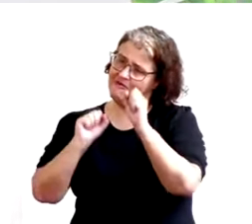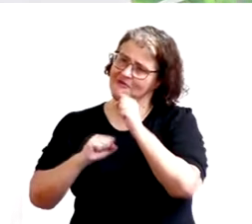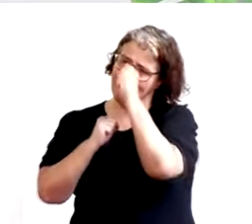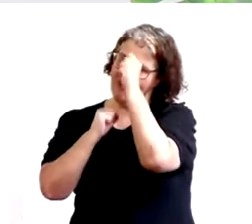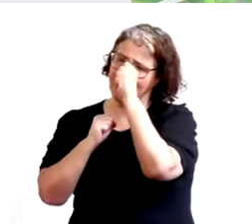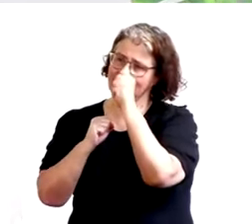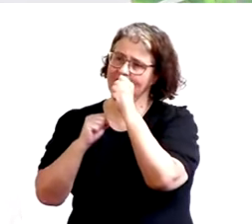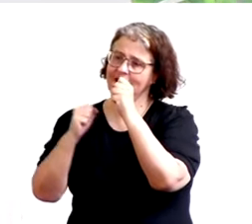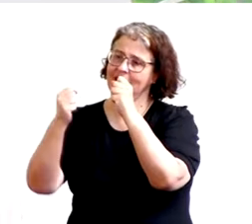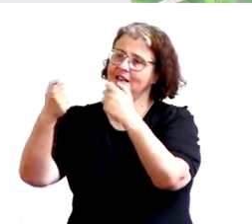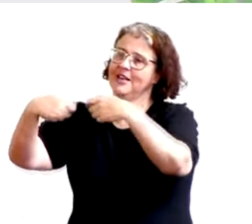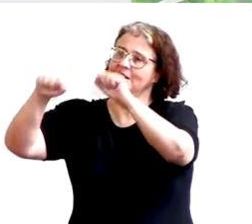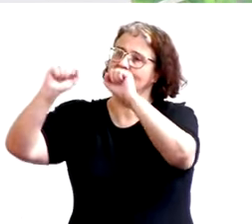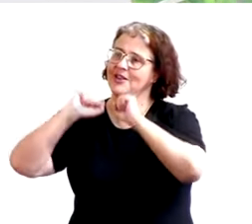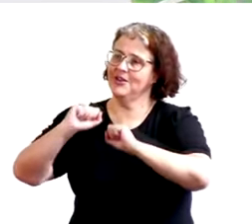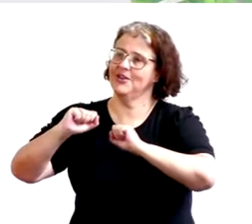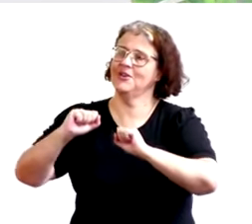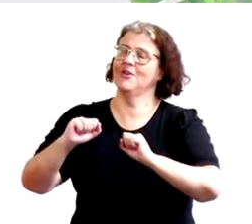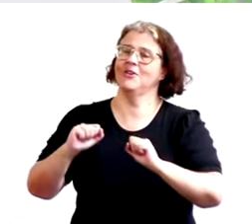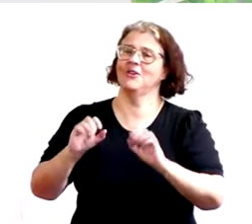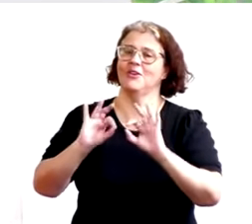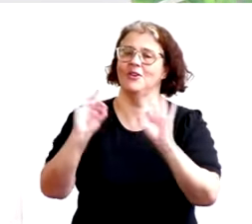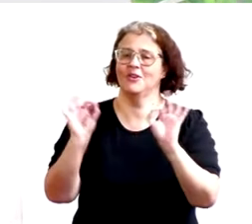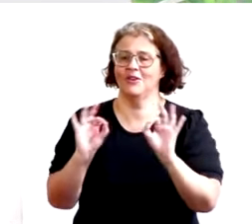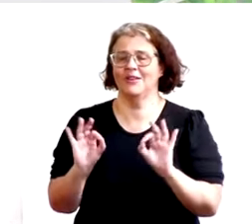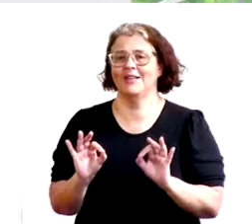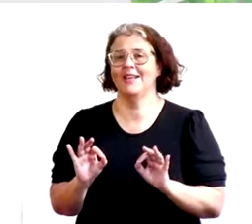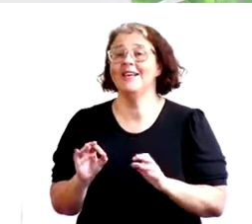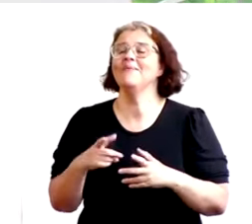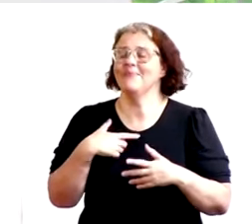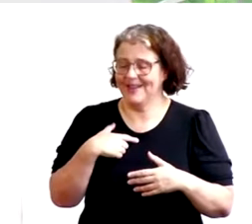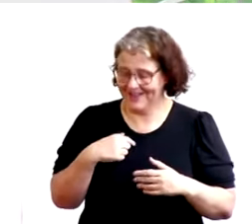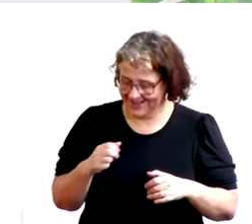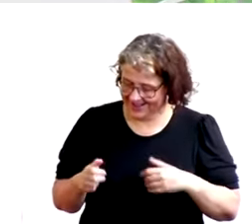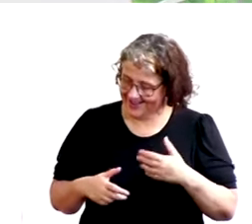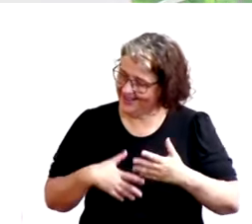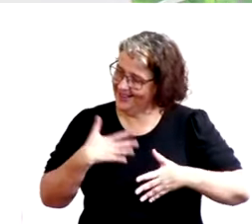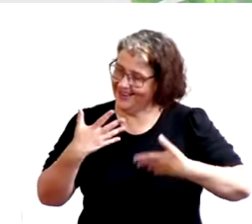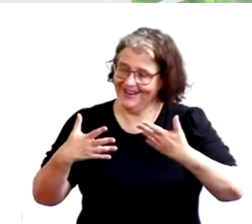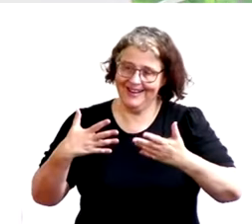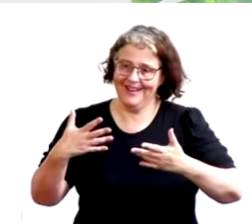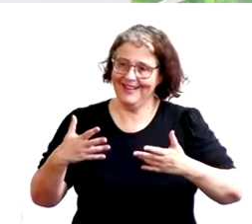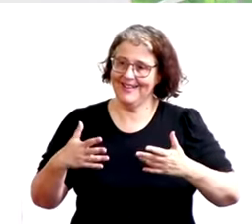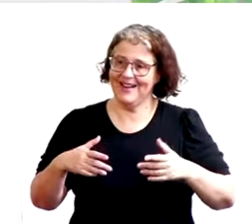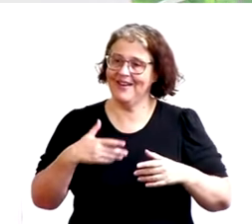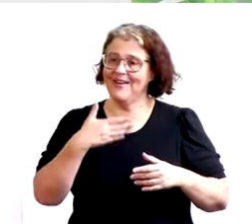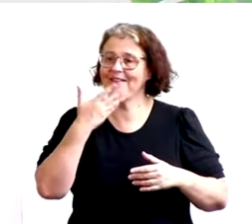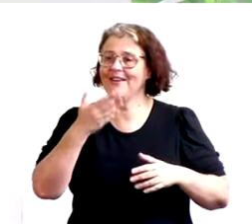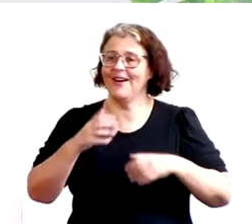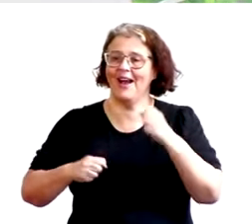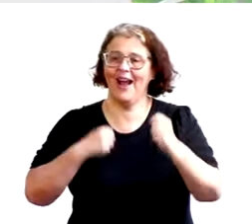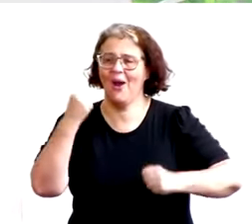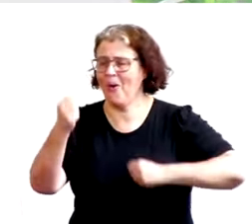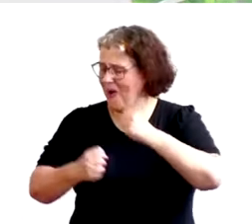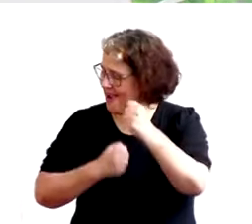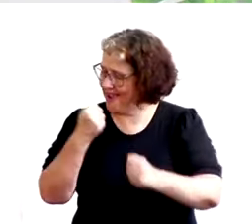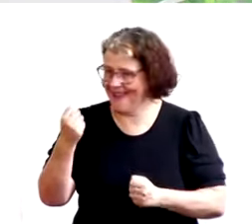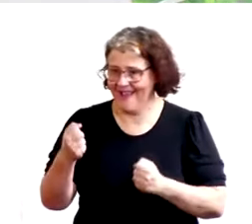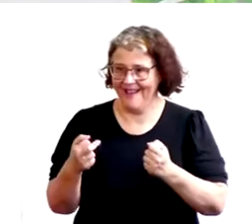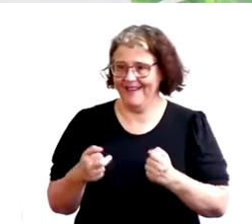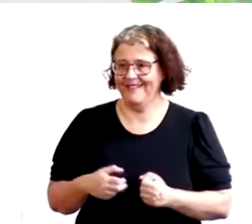aos meus pés a ligeireza das Corsas e me faz andar nas minhas